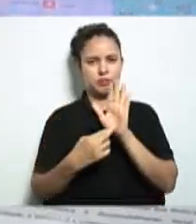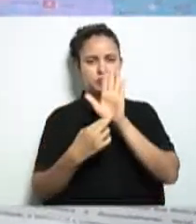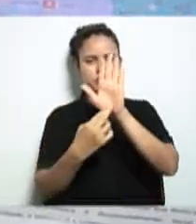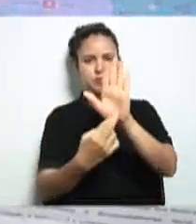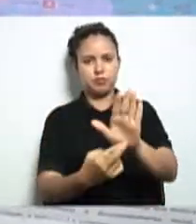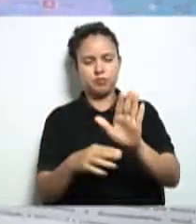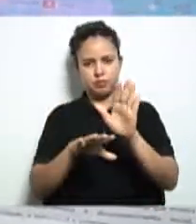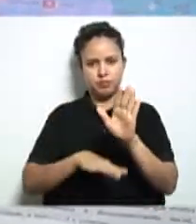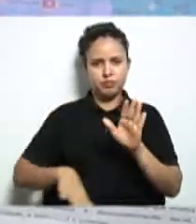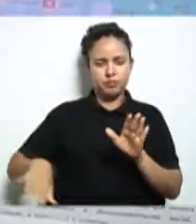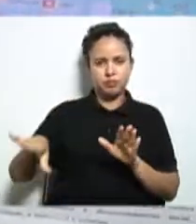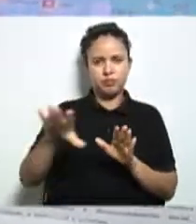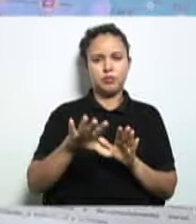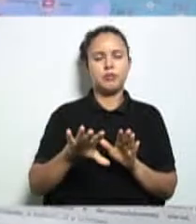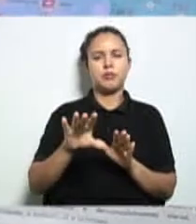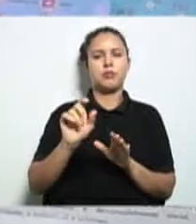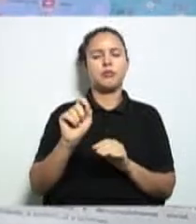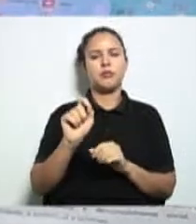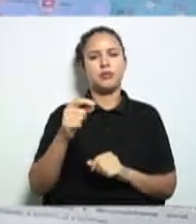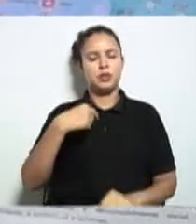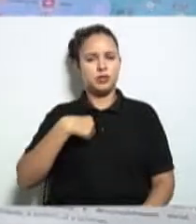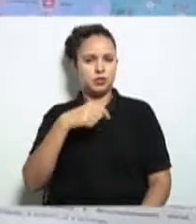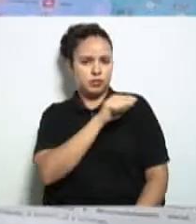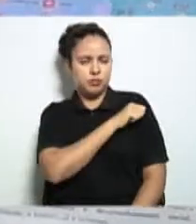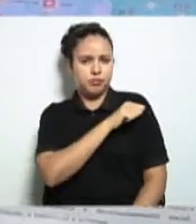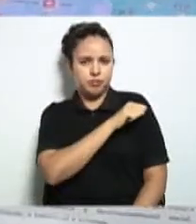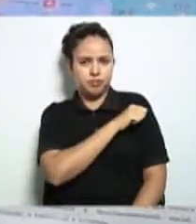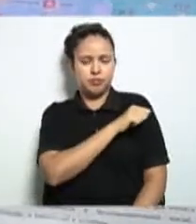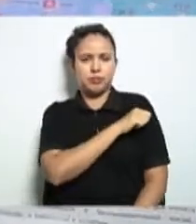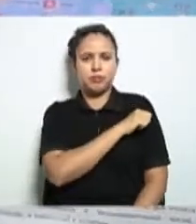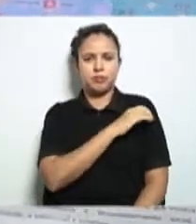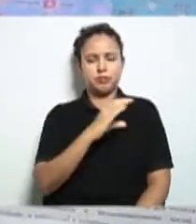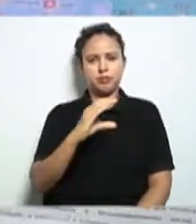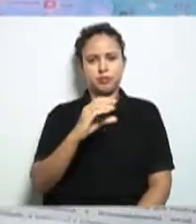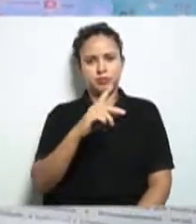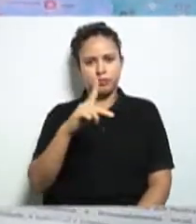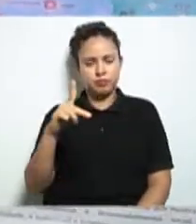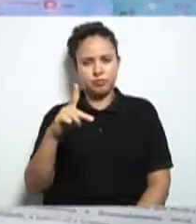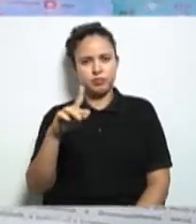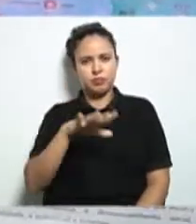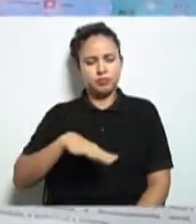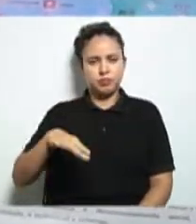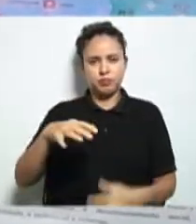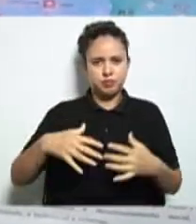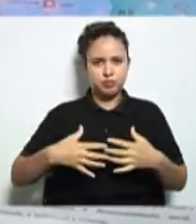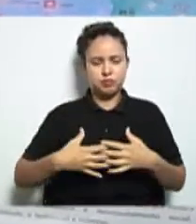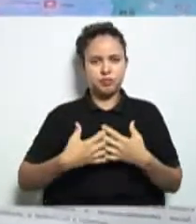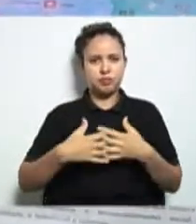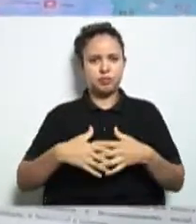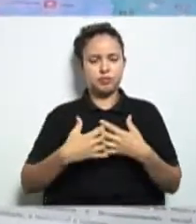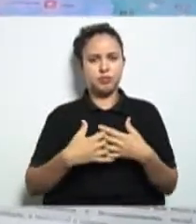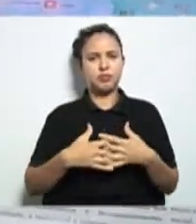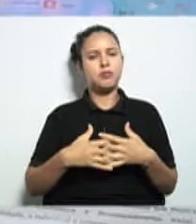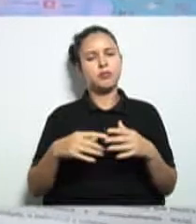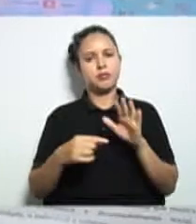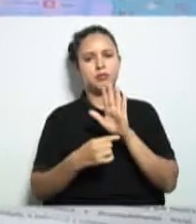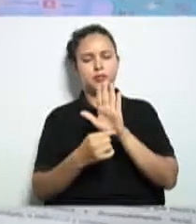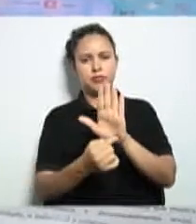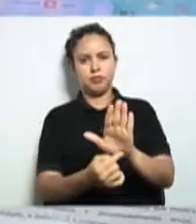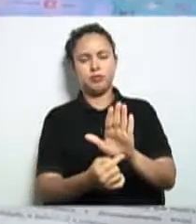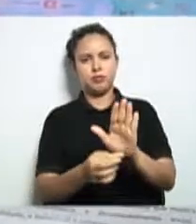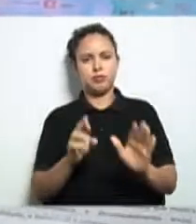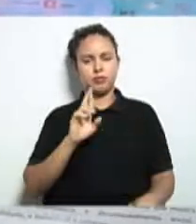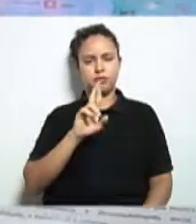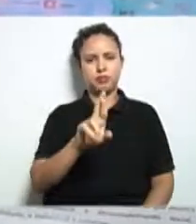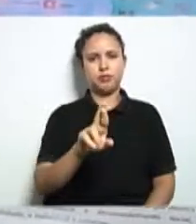científica. Eu sou aluno do curso de Cooperativismo do IFRO, Campus Zona Norte, e hoje vou apresentar para vocês o resultado da minha